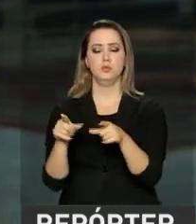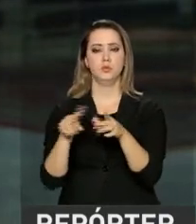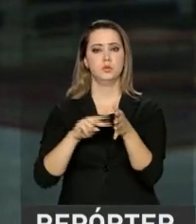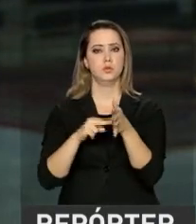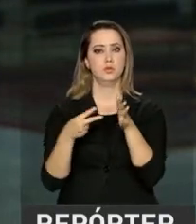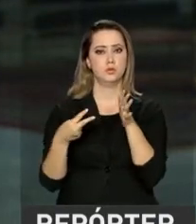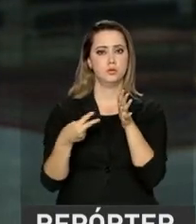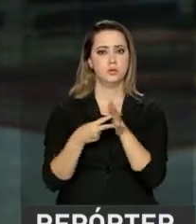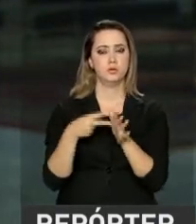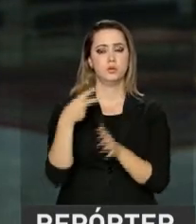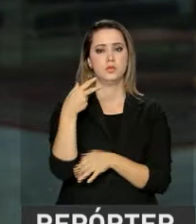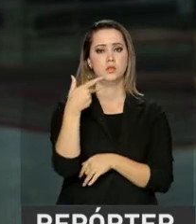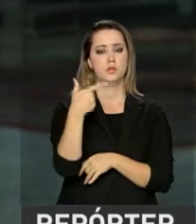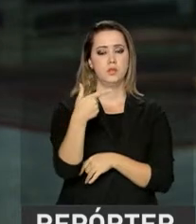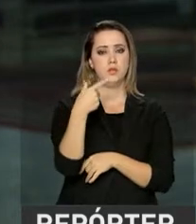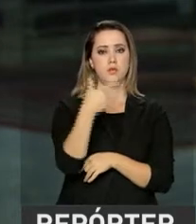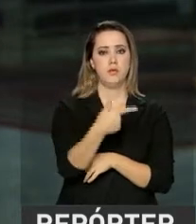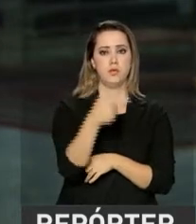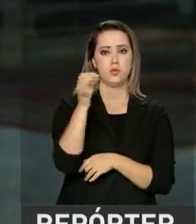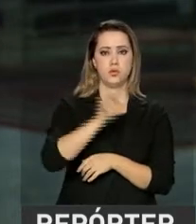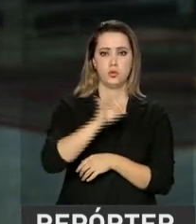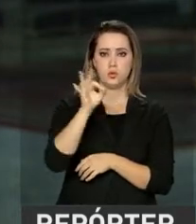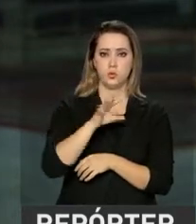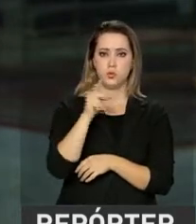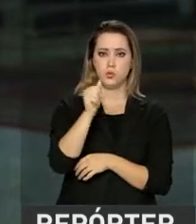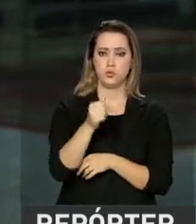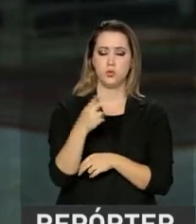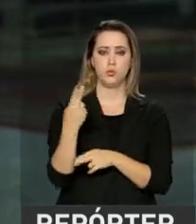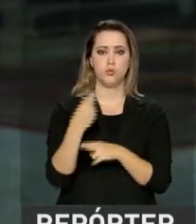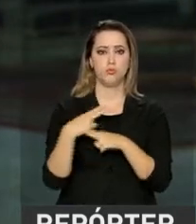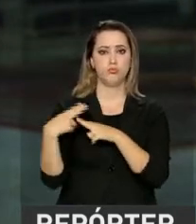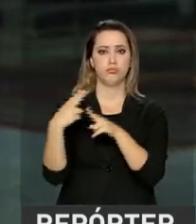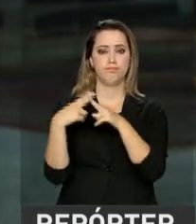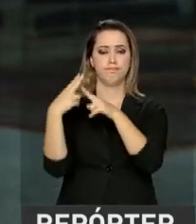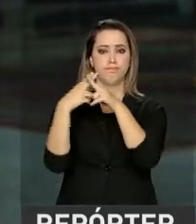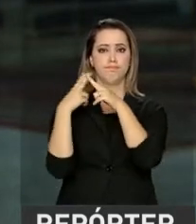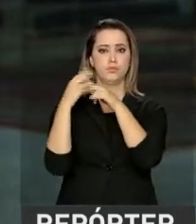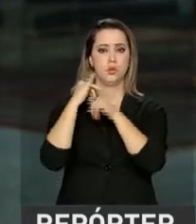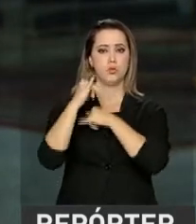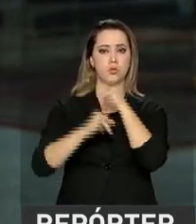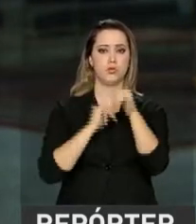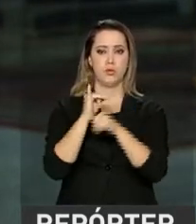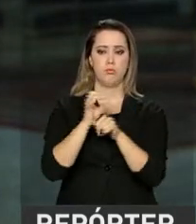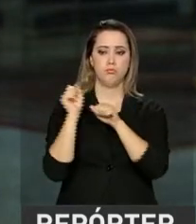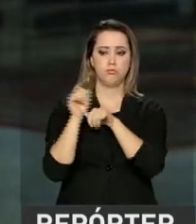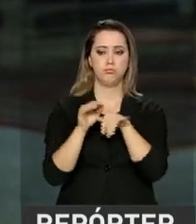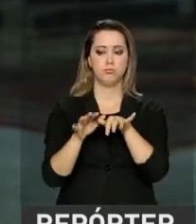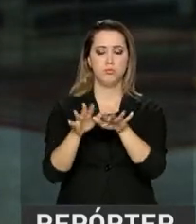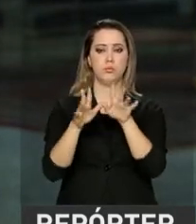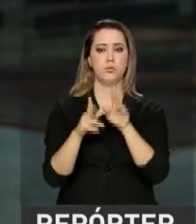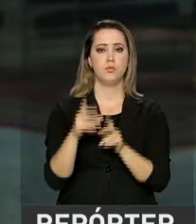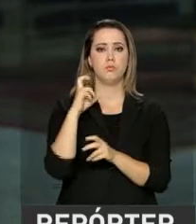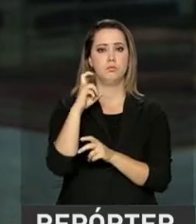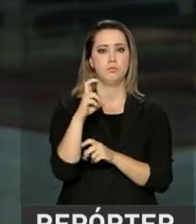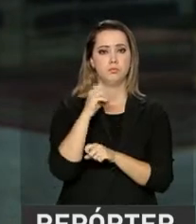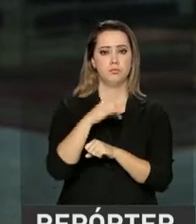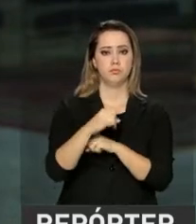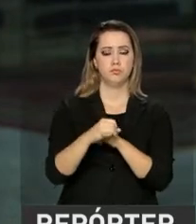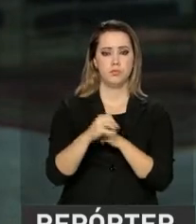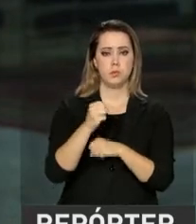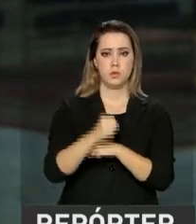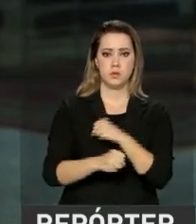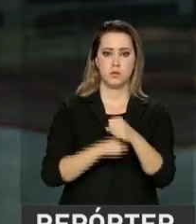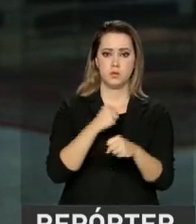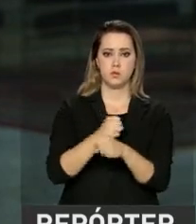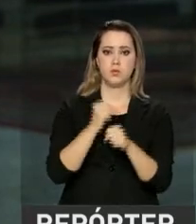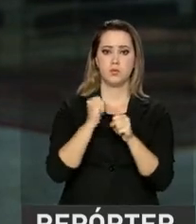corresponde a 22% da frequência disponível. O prazo de cessão de cada lote é de 5 anos, podendo esse prazo